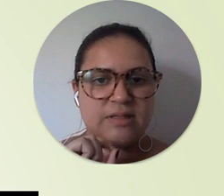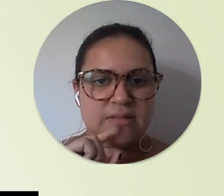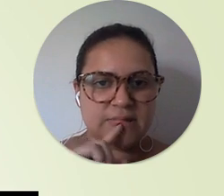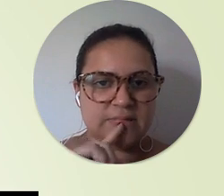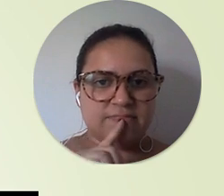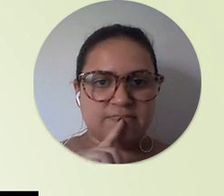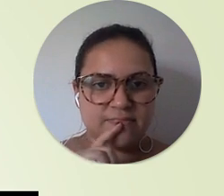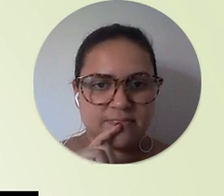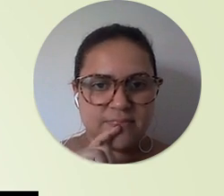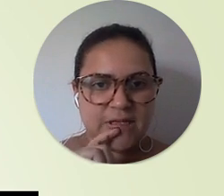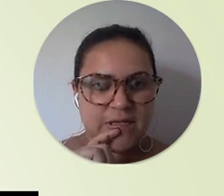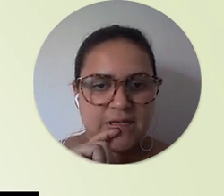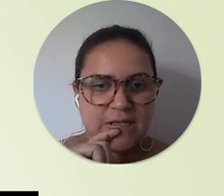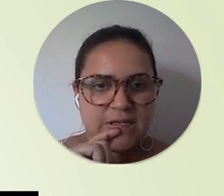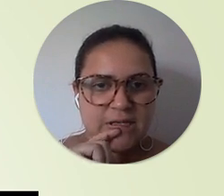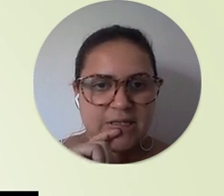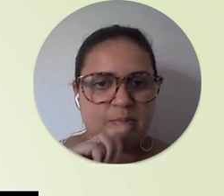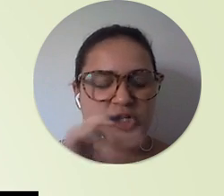bastante interessante.